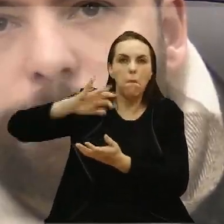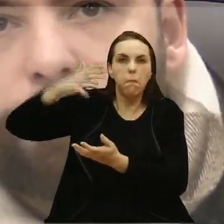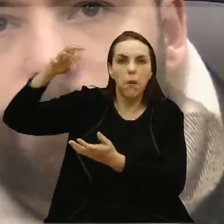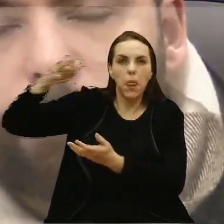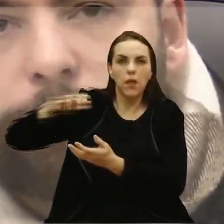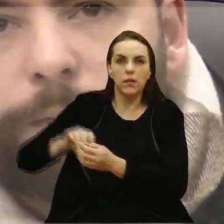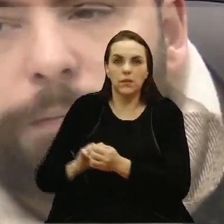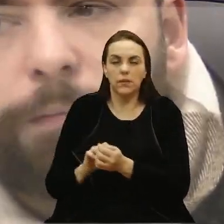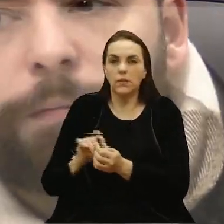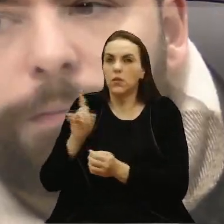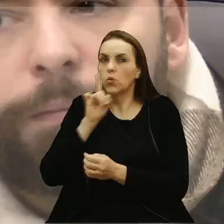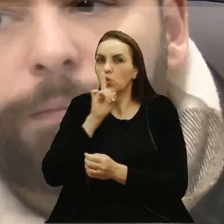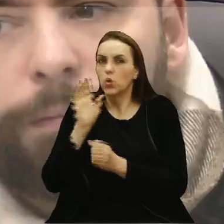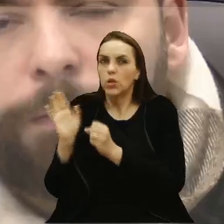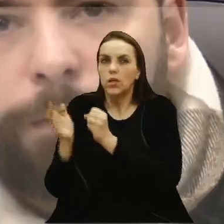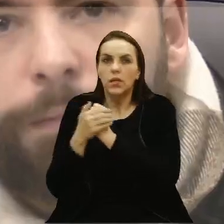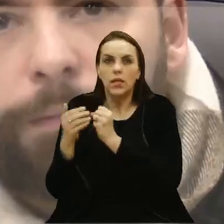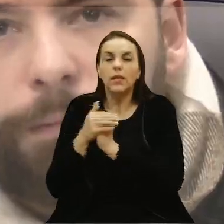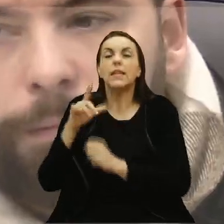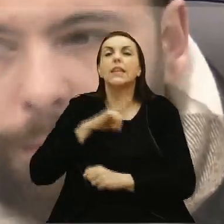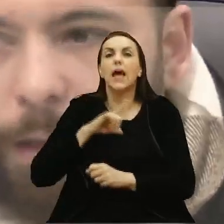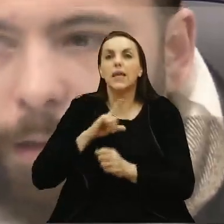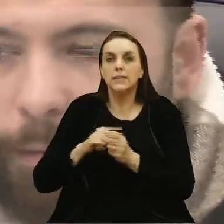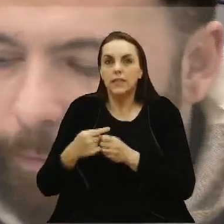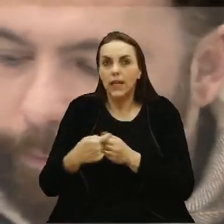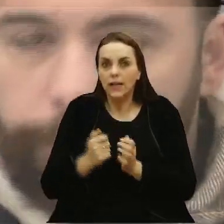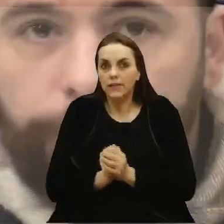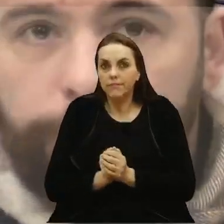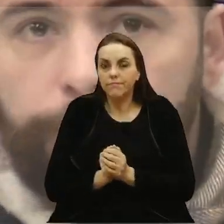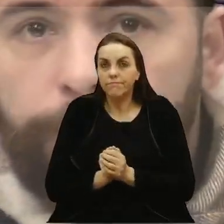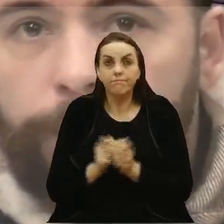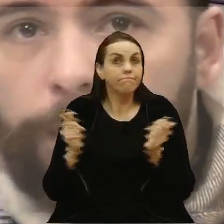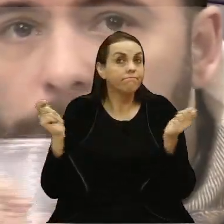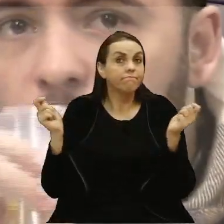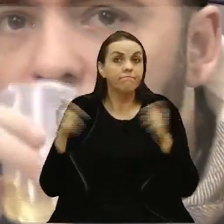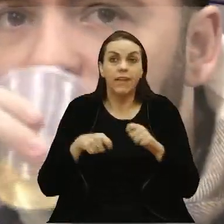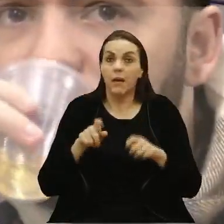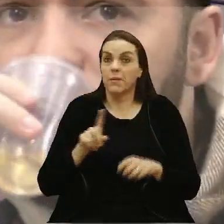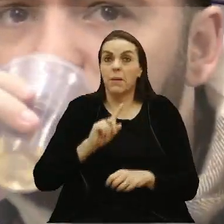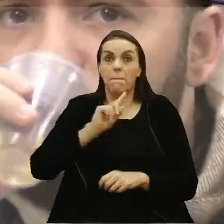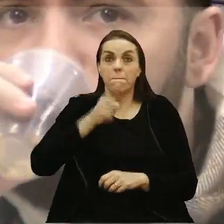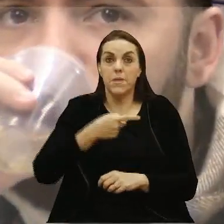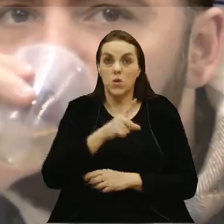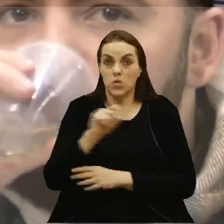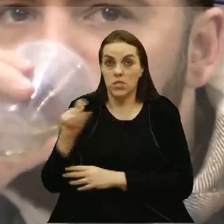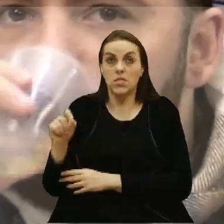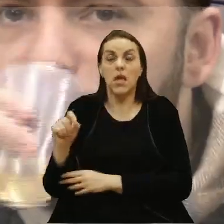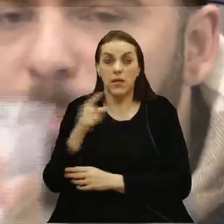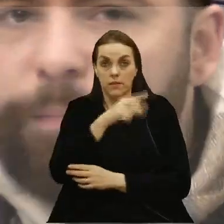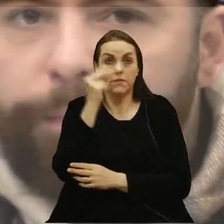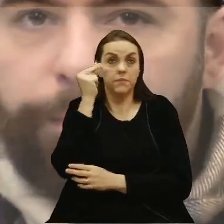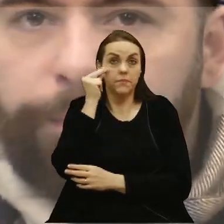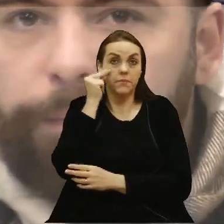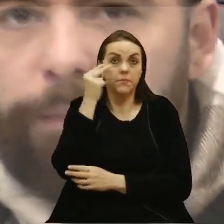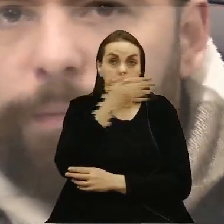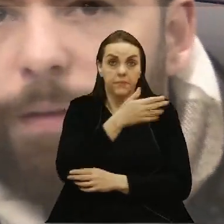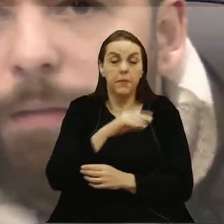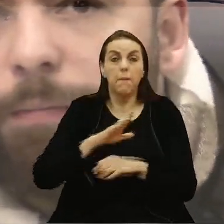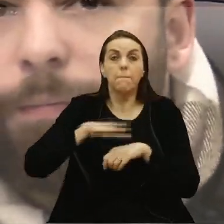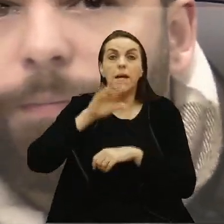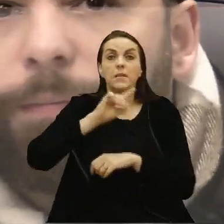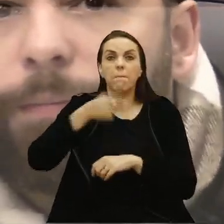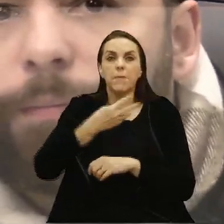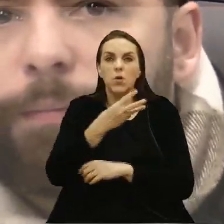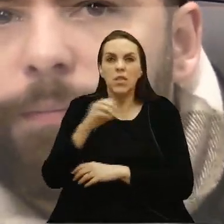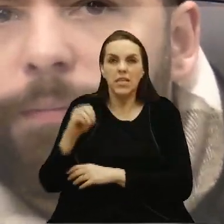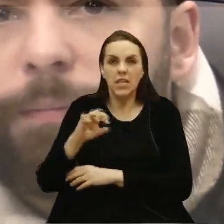temos a capacidade de buscar mais de 1.000, era 1.100, o vereador Libardi está me dizendo, mais de 1.300